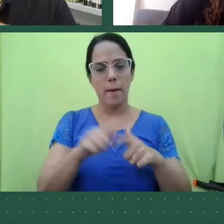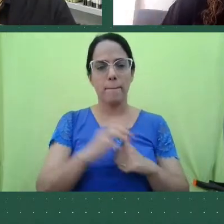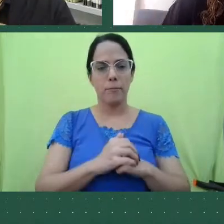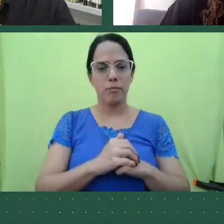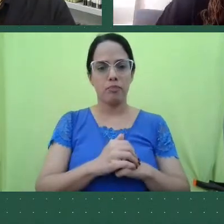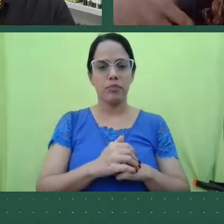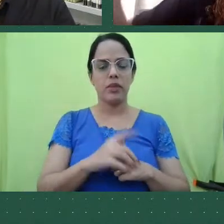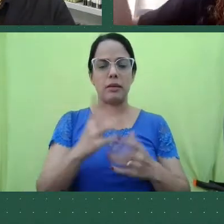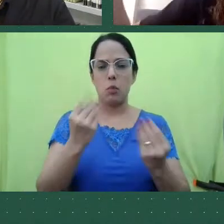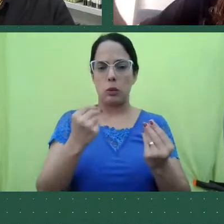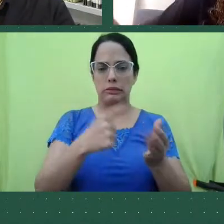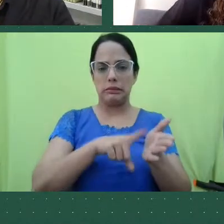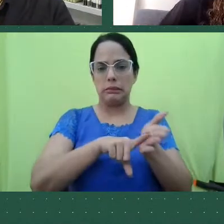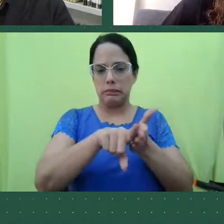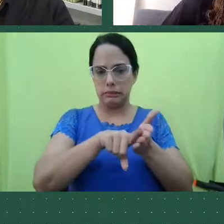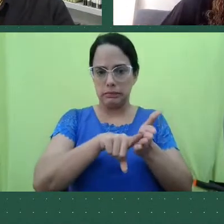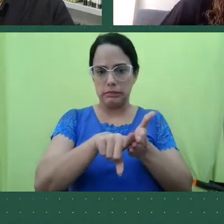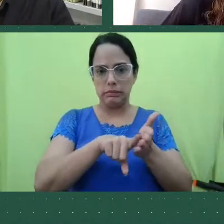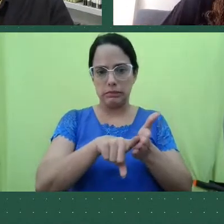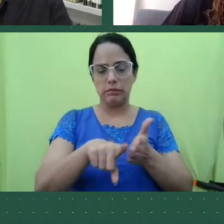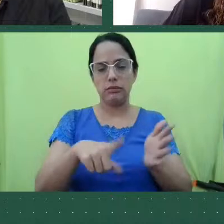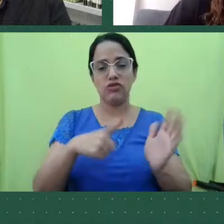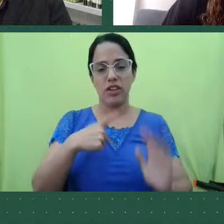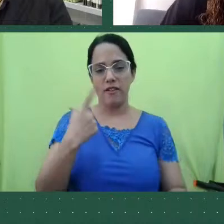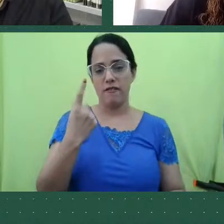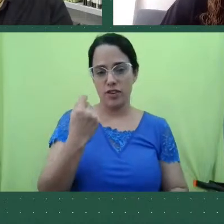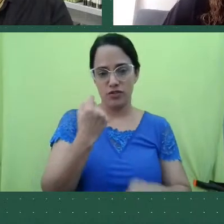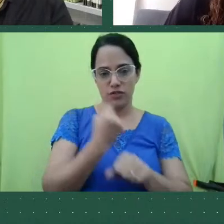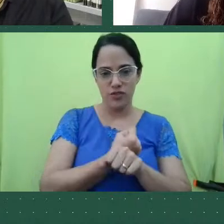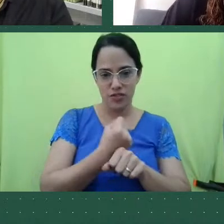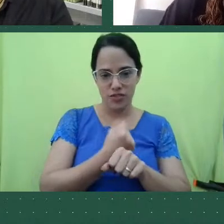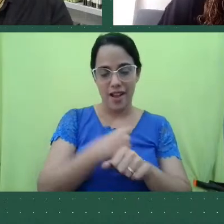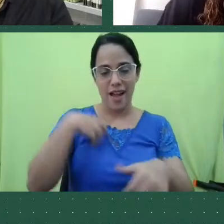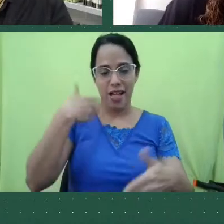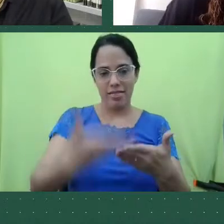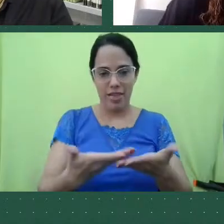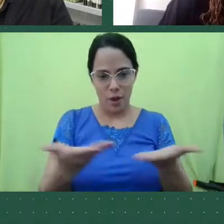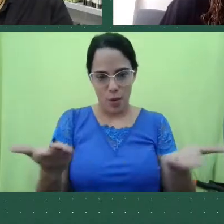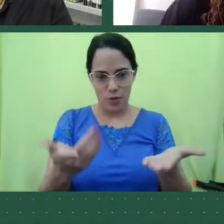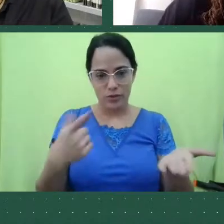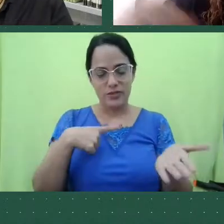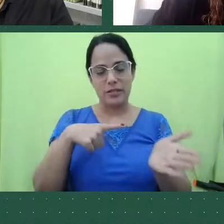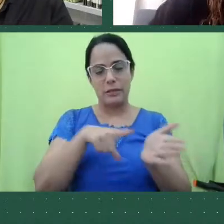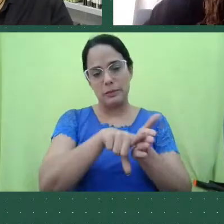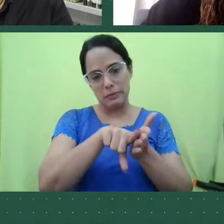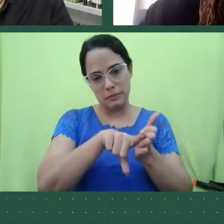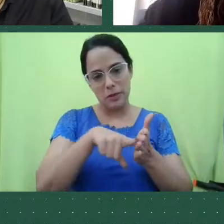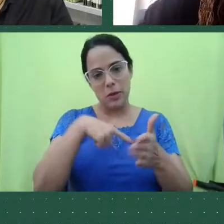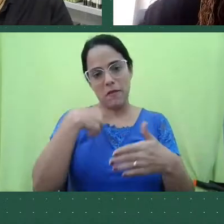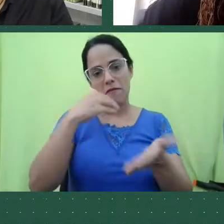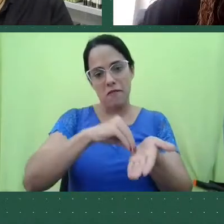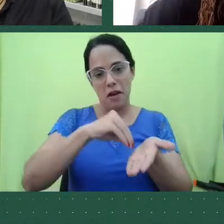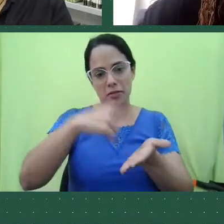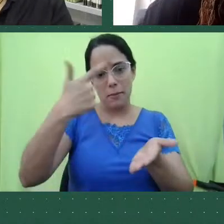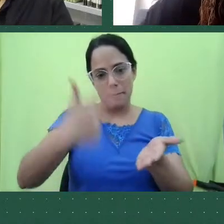dizer chega, viu? Tem 20 anos que eu pesquisava, o povo ainda está pesquisando e ainda tem muito o que ser feito, viu?